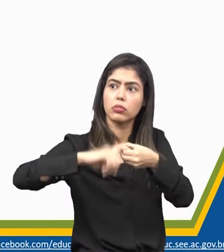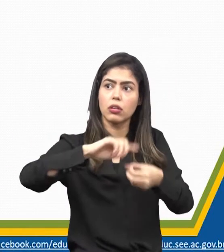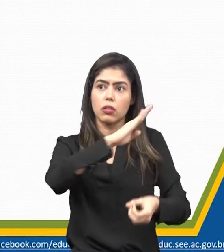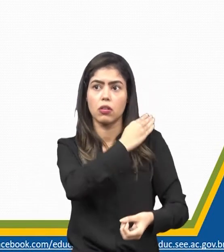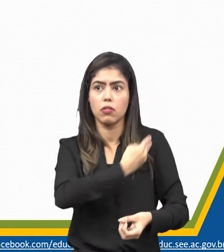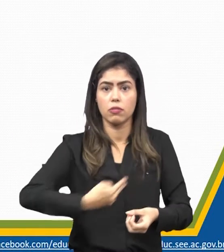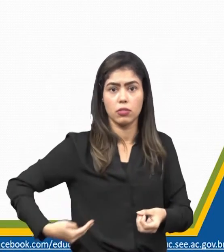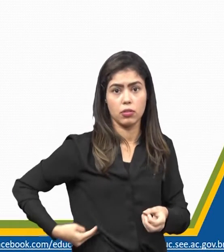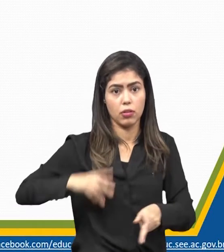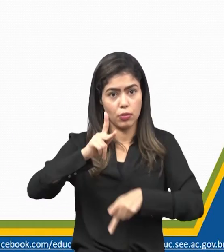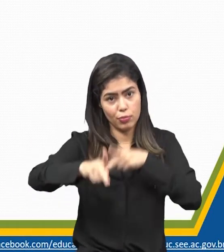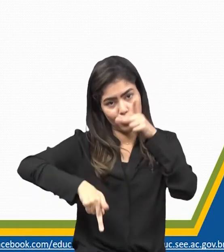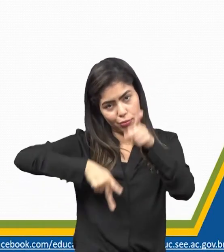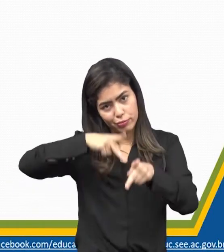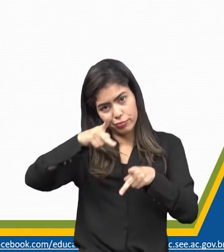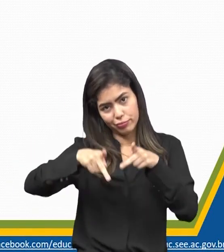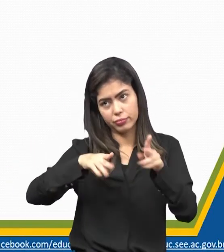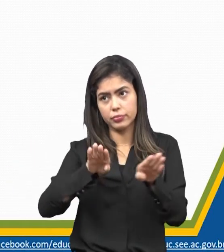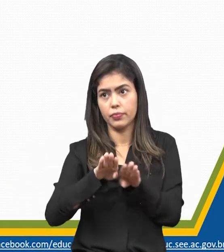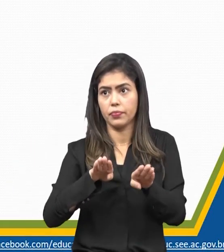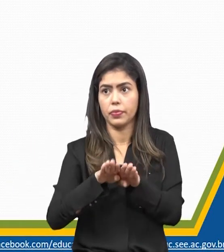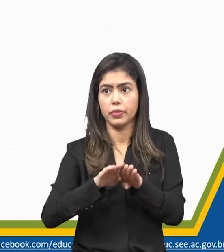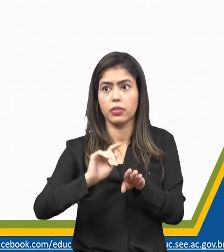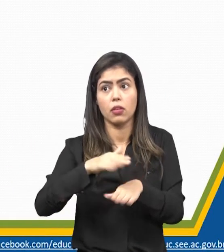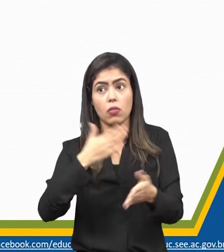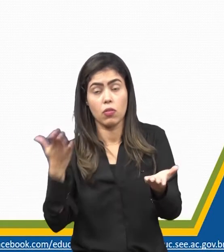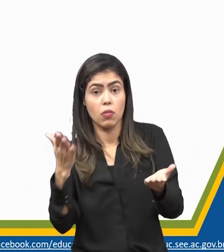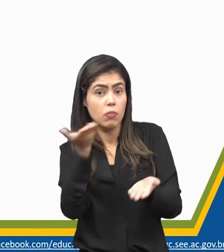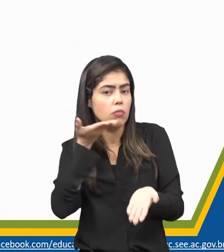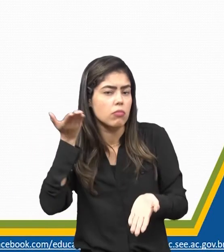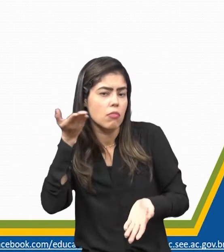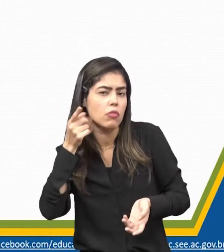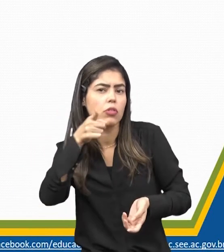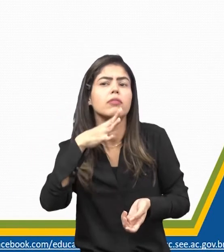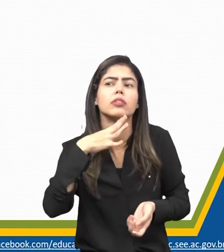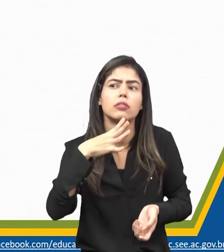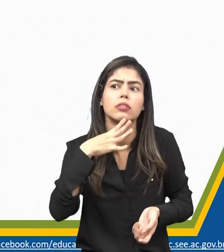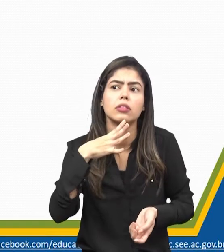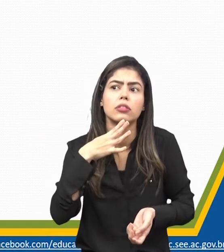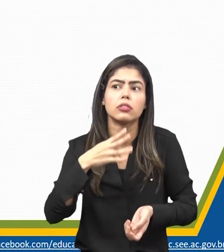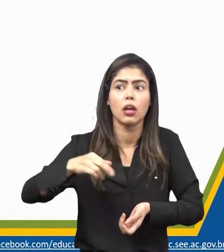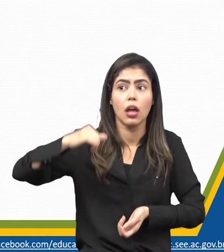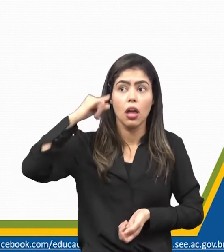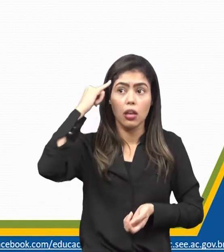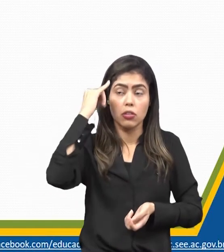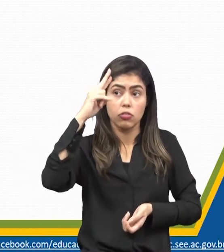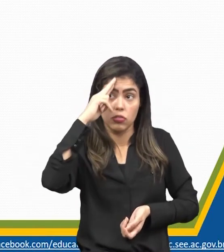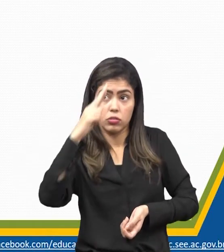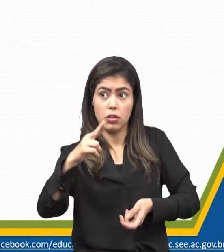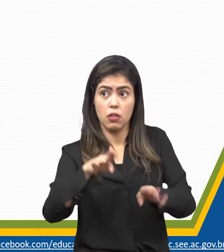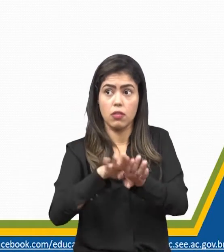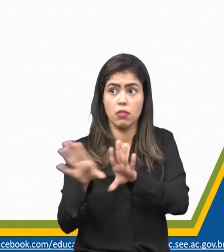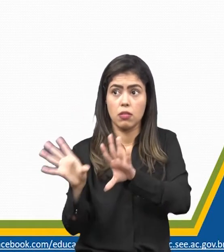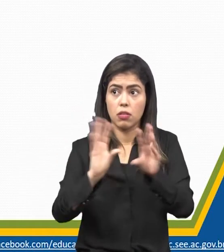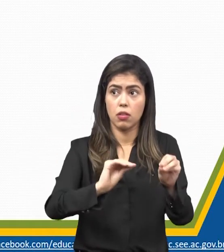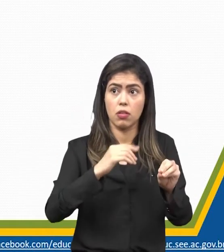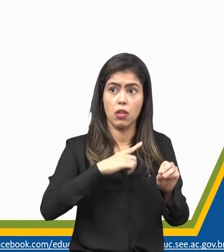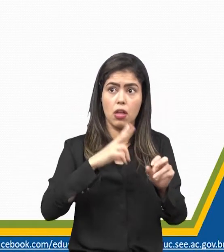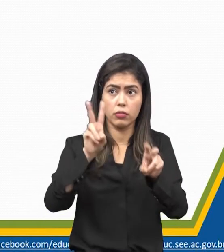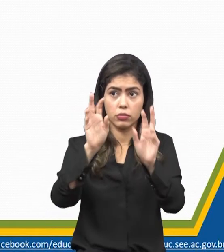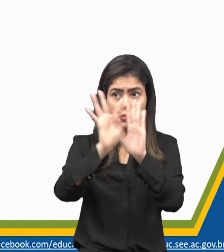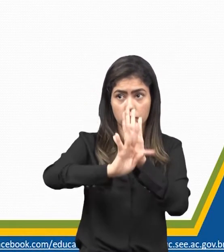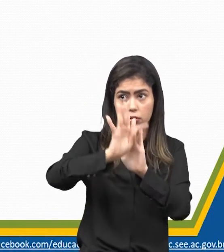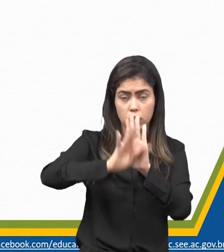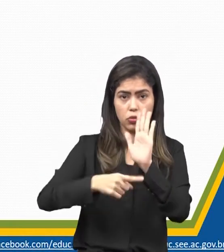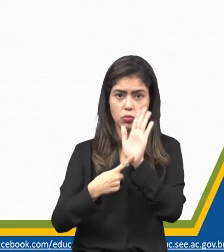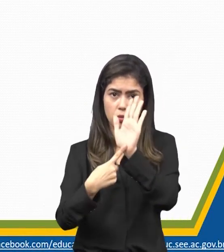nos braços do povo. Com base nos conhecimentos sobre os tipos ideais de dominação e levando em consideração o texto